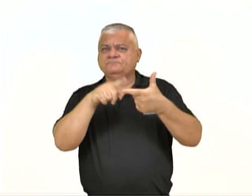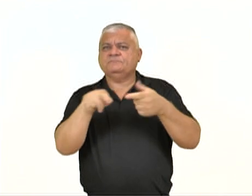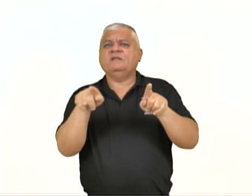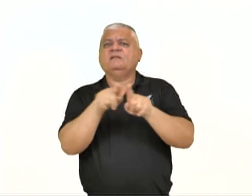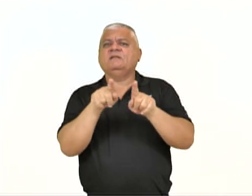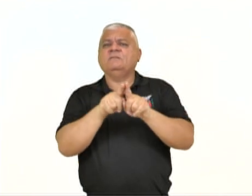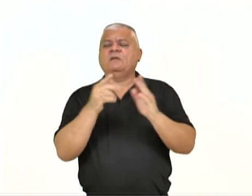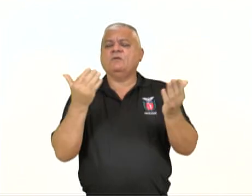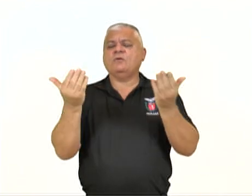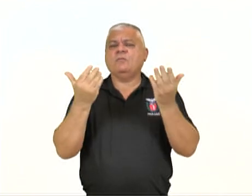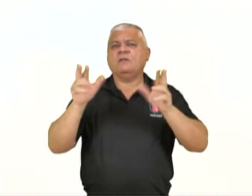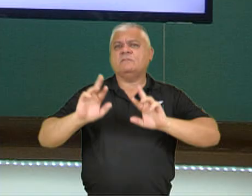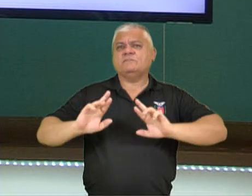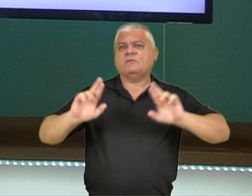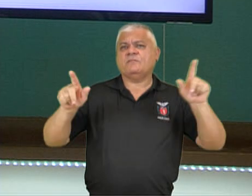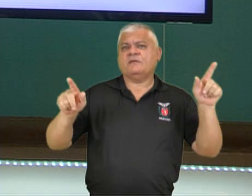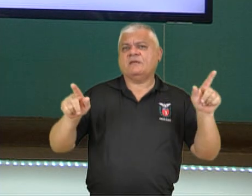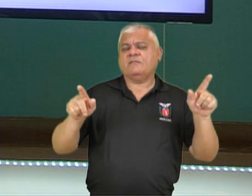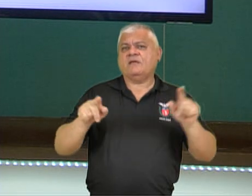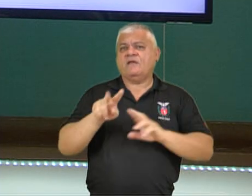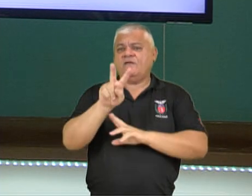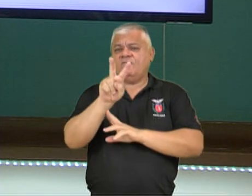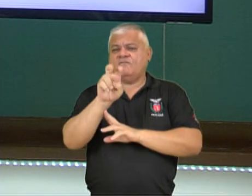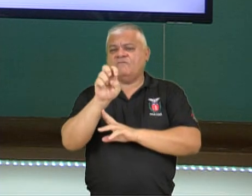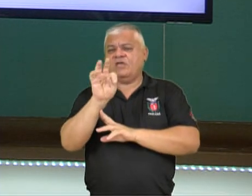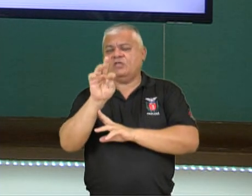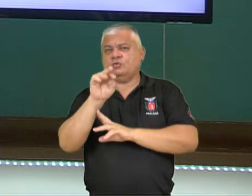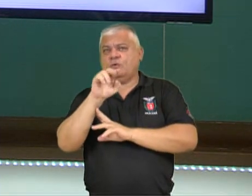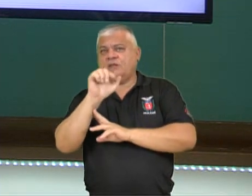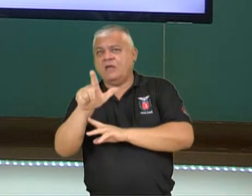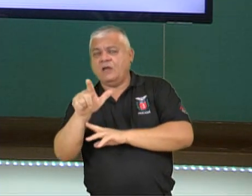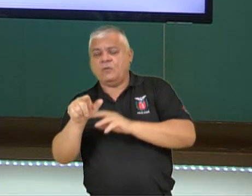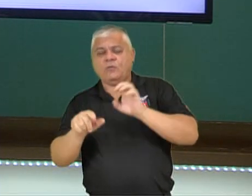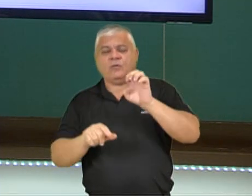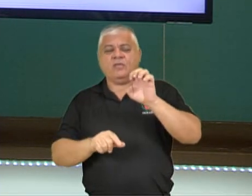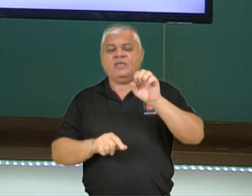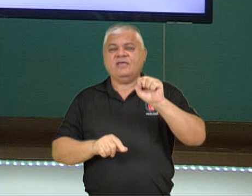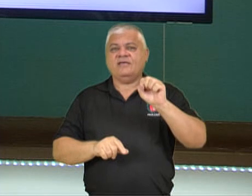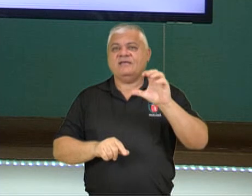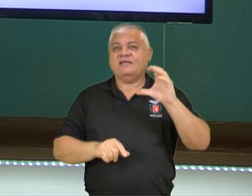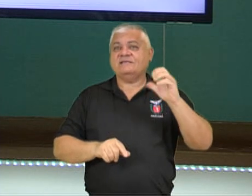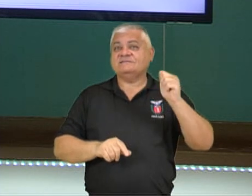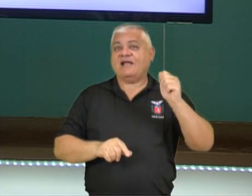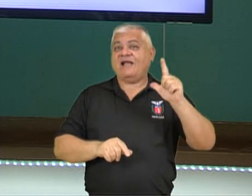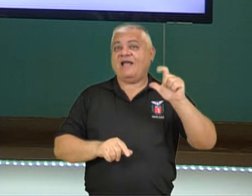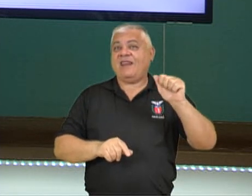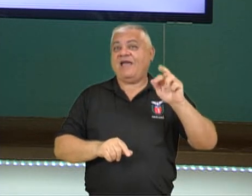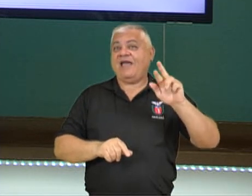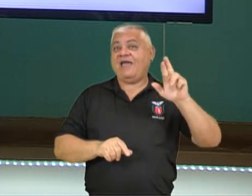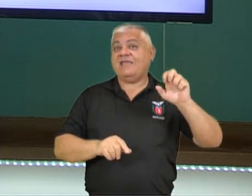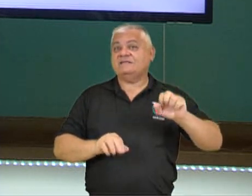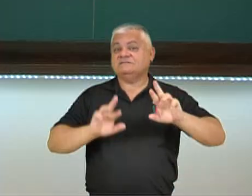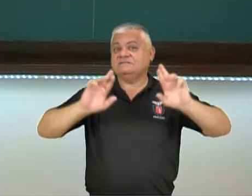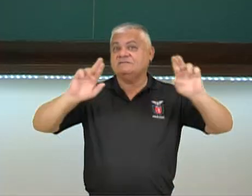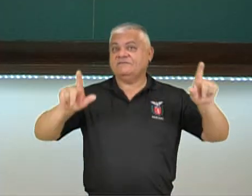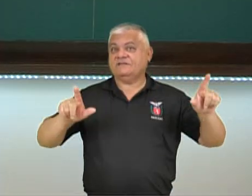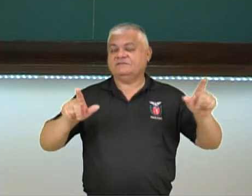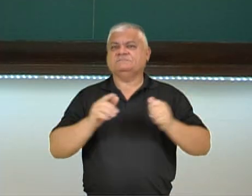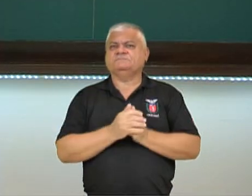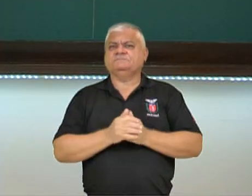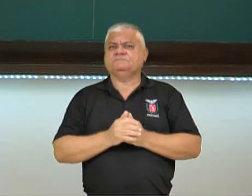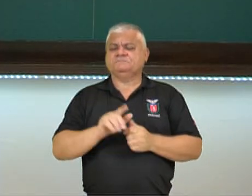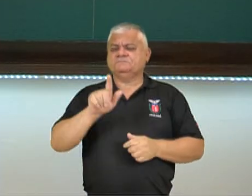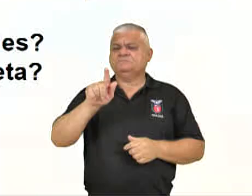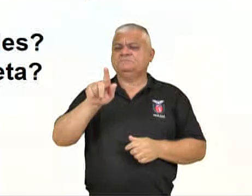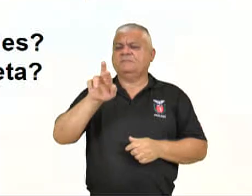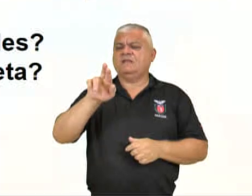as grandezas físicas vetoriais de escalares, certo? Vamos lá então. Grandeza física. Grandeza